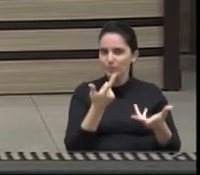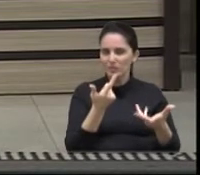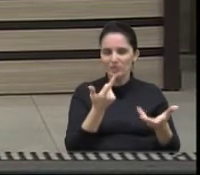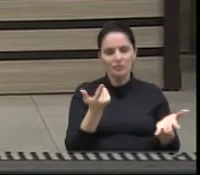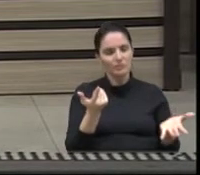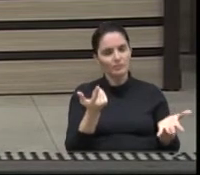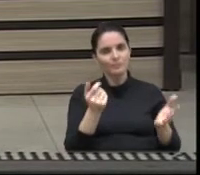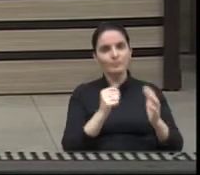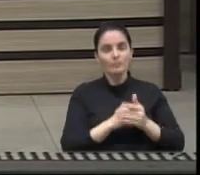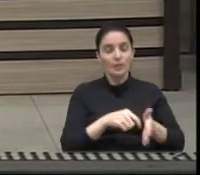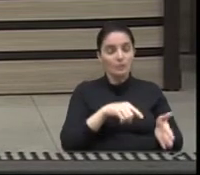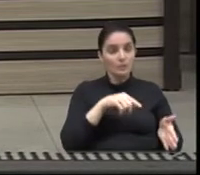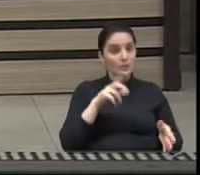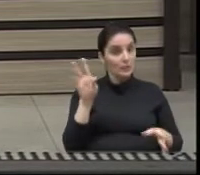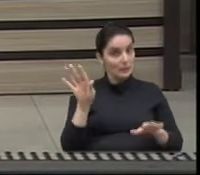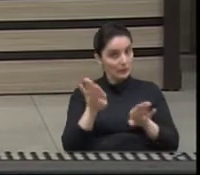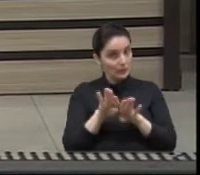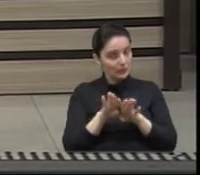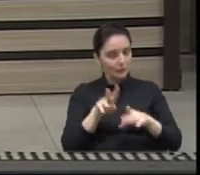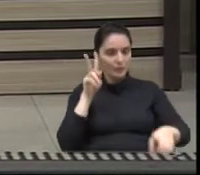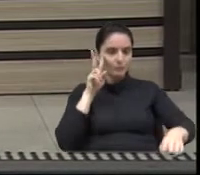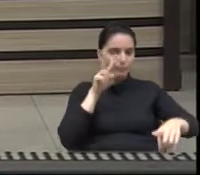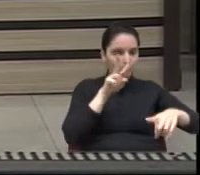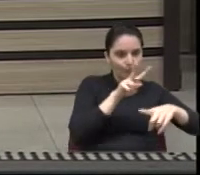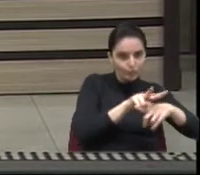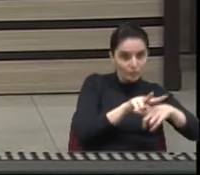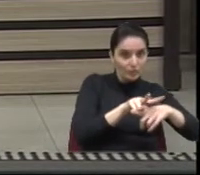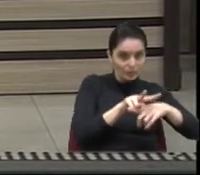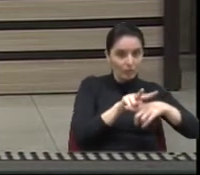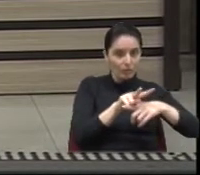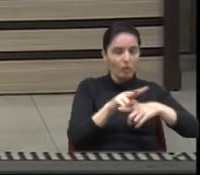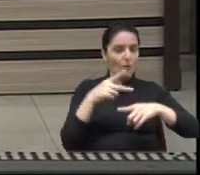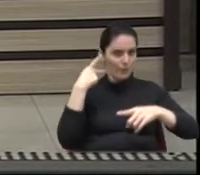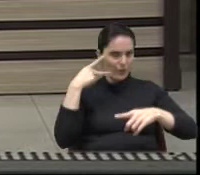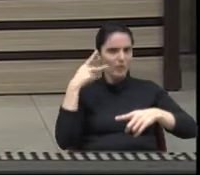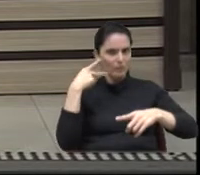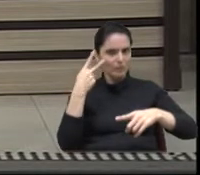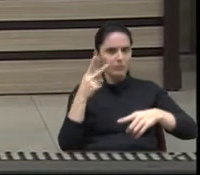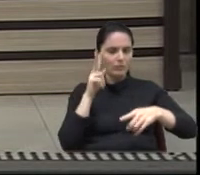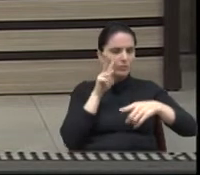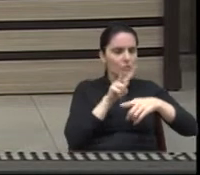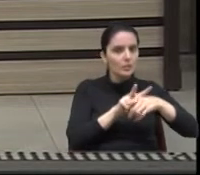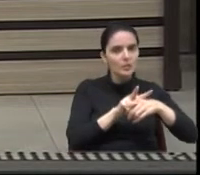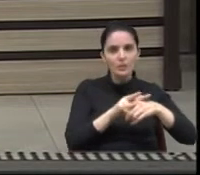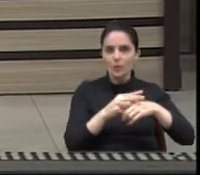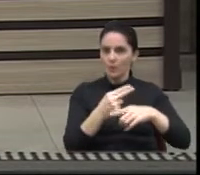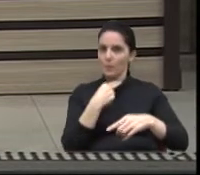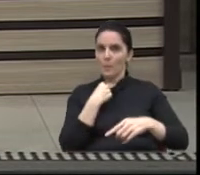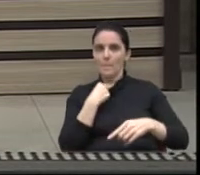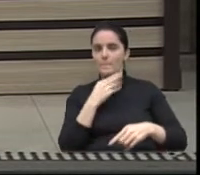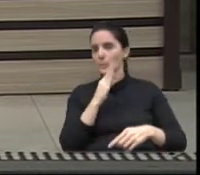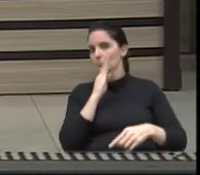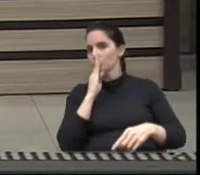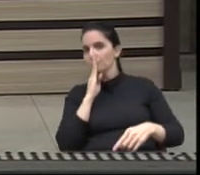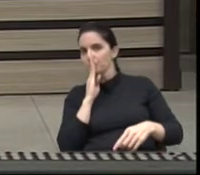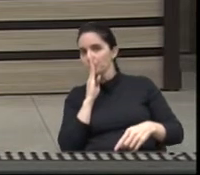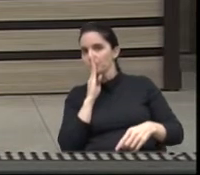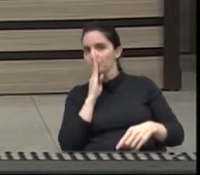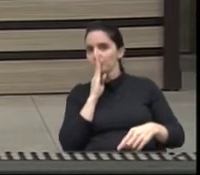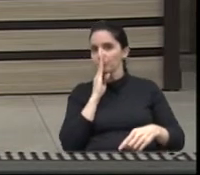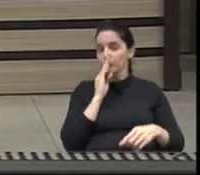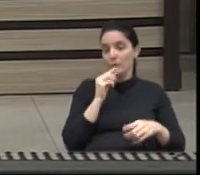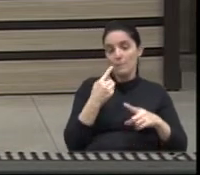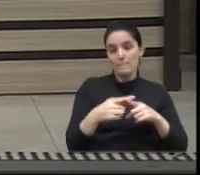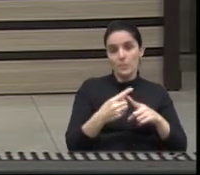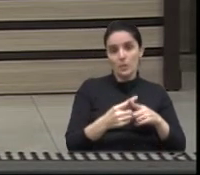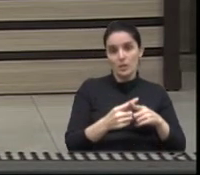Enquanto fiscalizadores do Executivo, nós, vereadores, não podemos ficar omissos diante das suspeitas de falhas